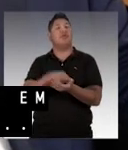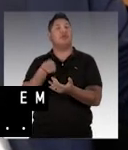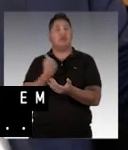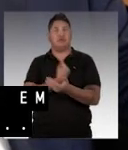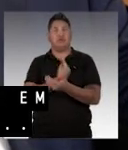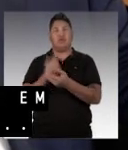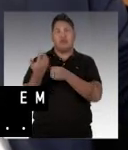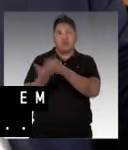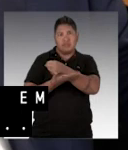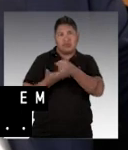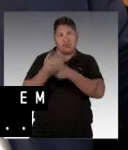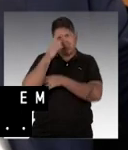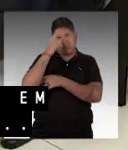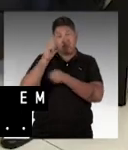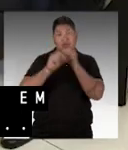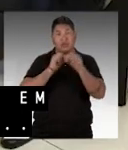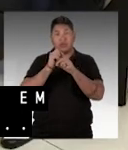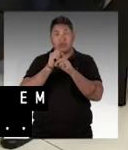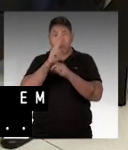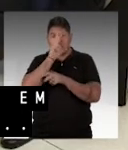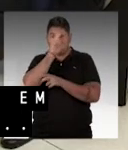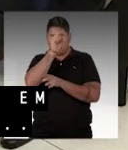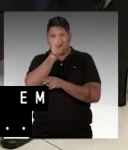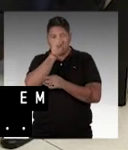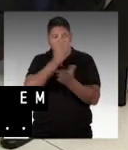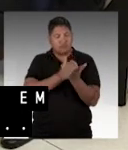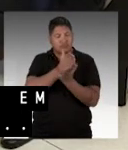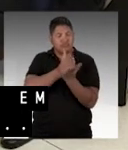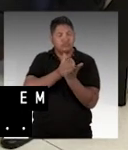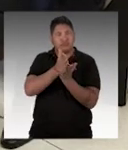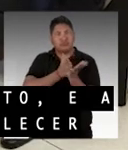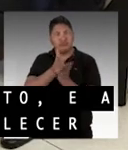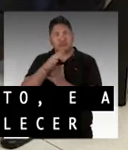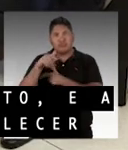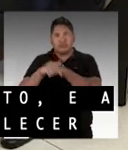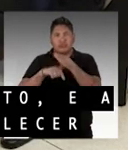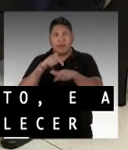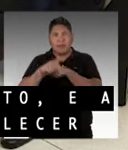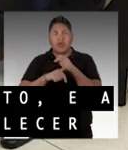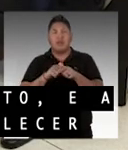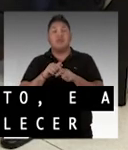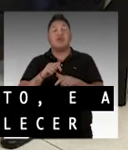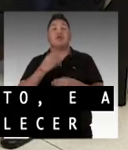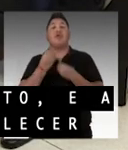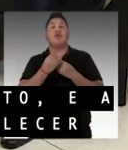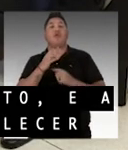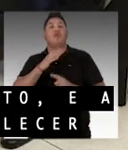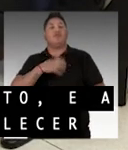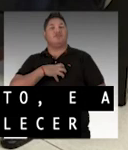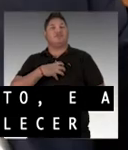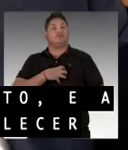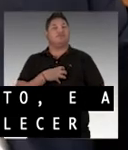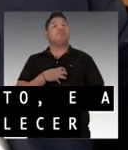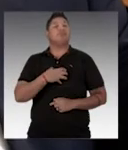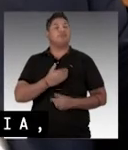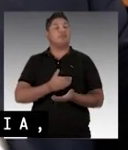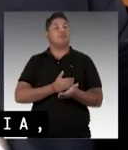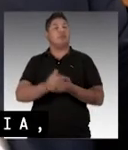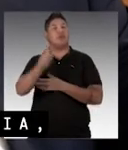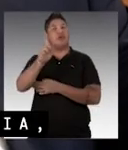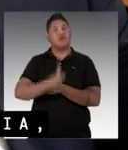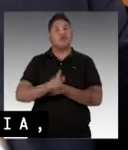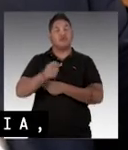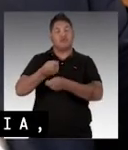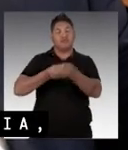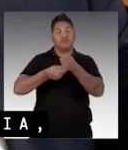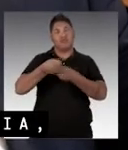ideia baseia-se em fortalecer os eixos que eu aludi nesse primeiro momento, e a forma de você fortalecer é começar atuando